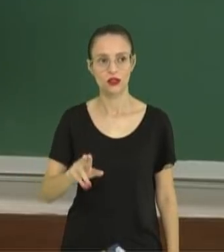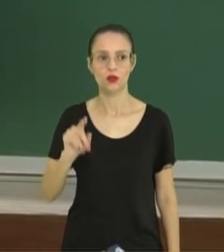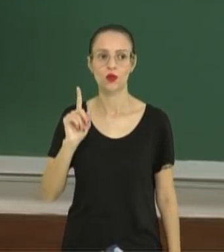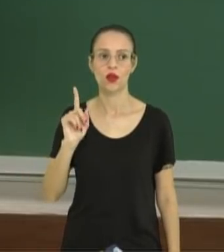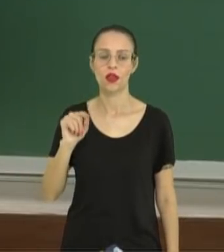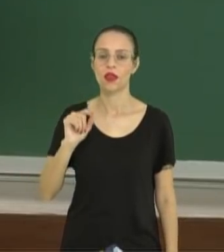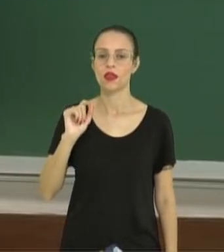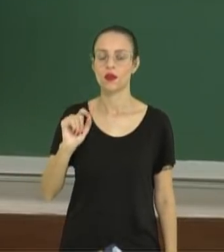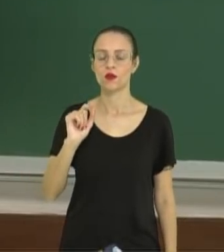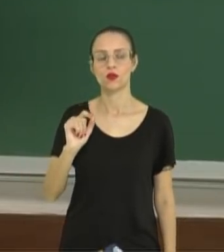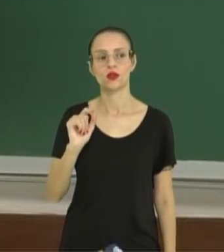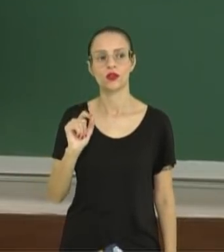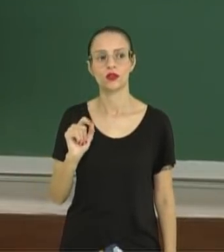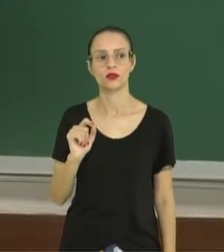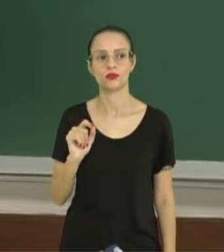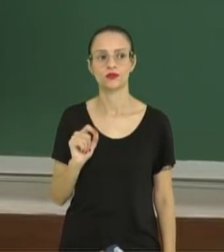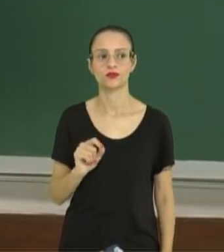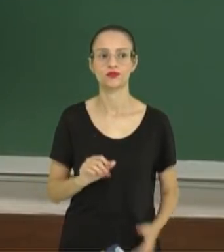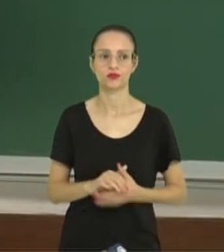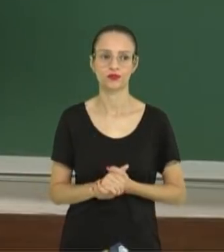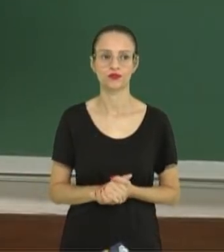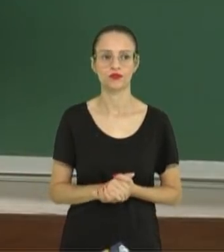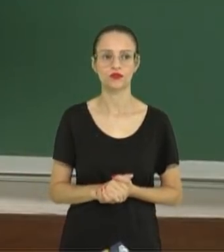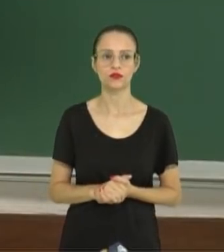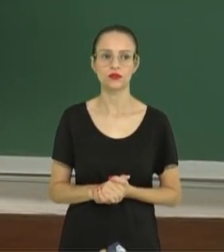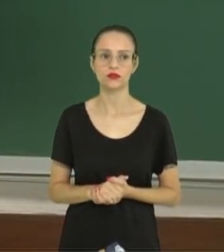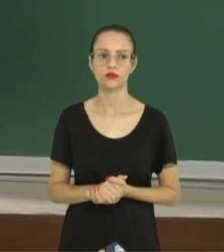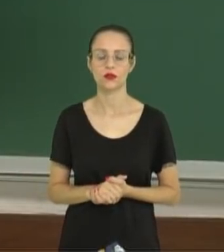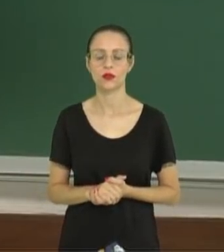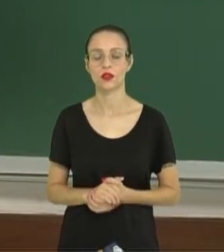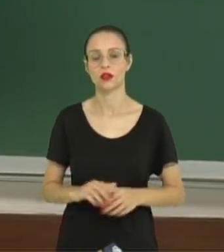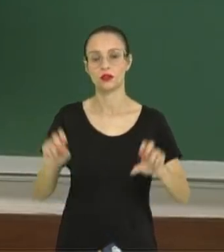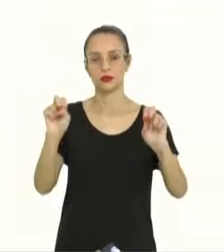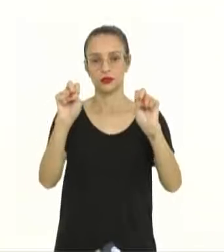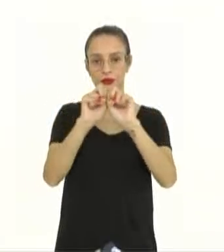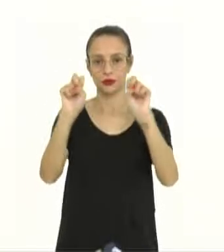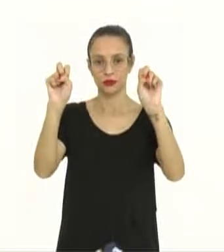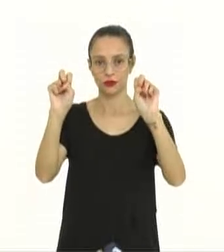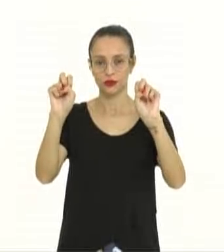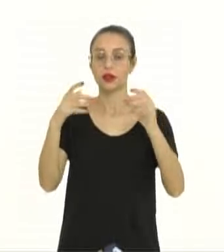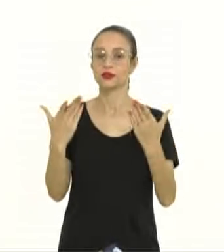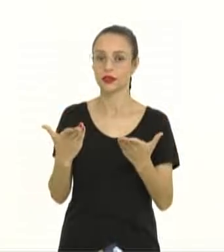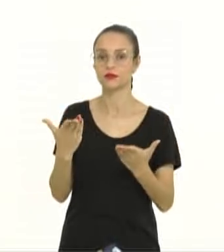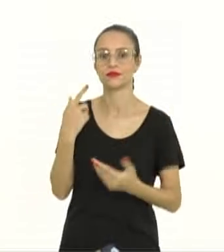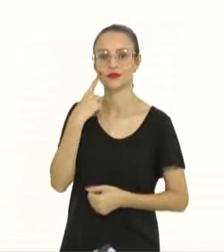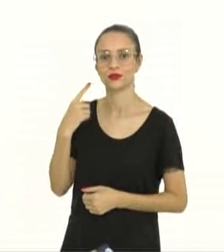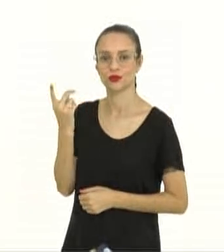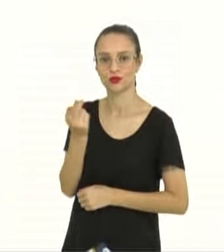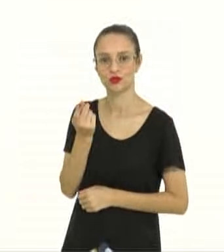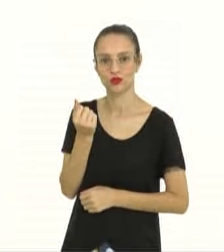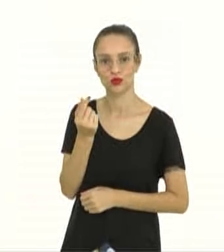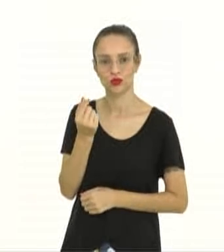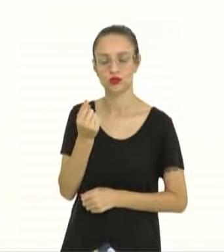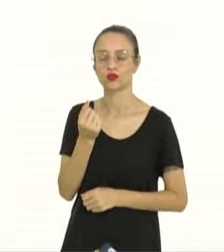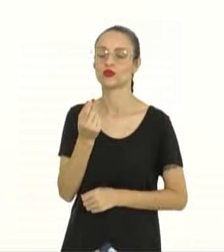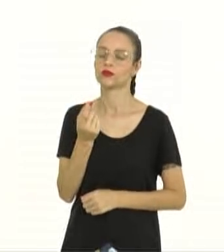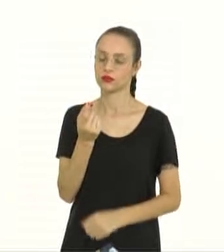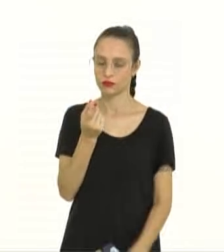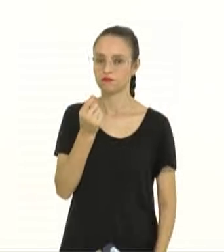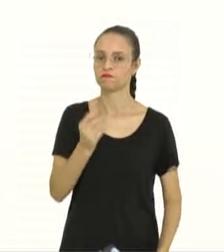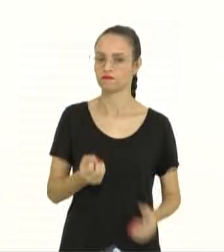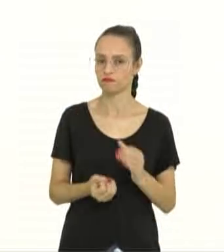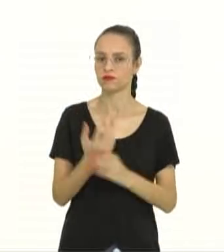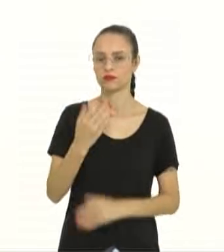né, acaba sendo equivocado. Depois vemos o surgimento da moeda, do dinheiro, né? Isso foi importantíssimo para o